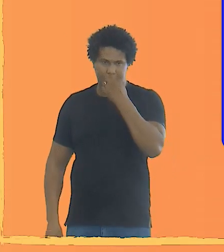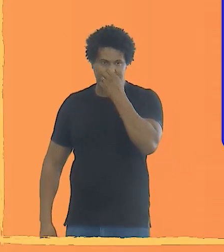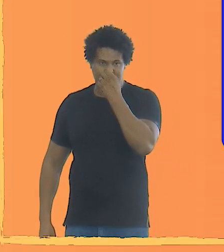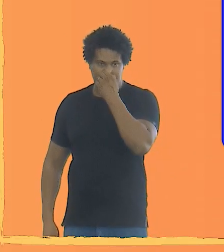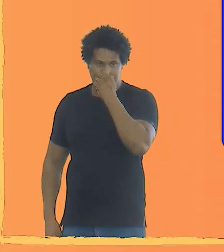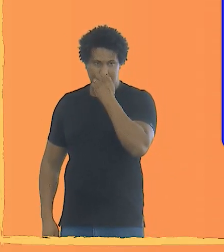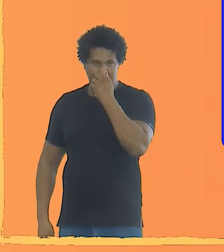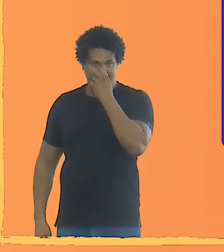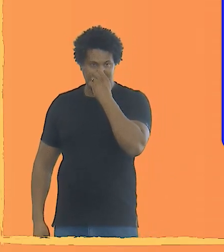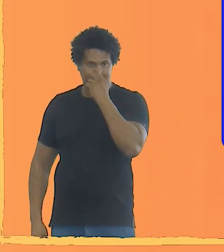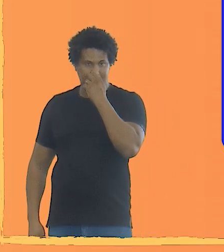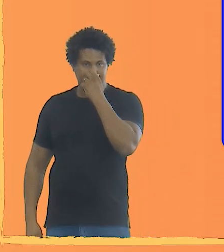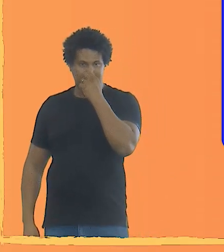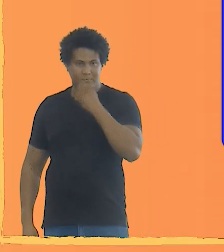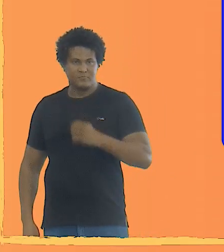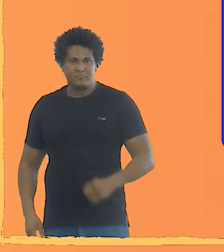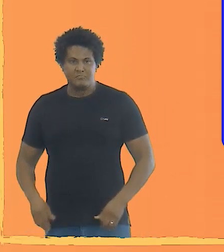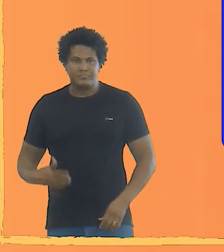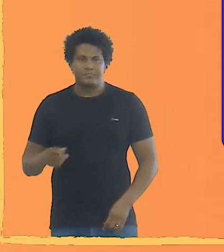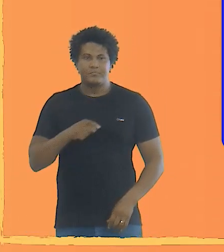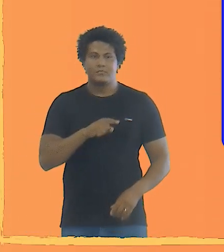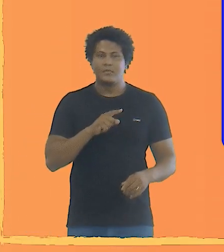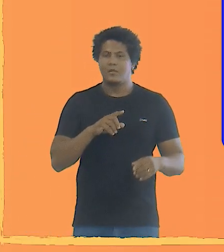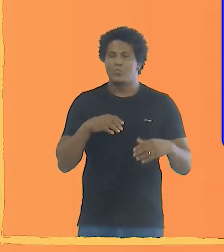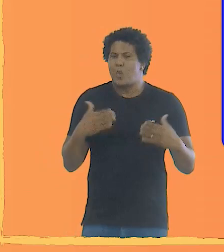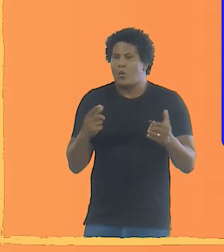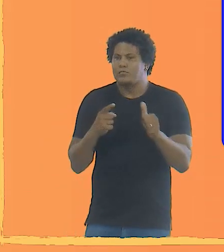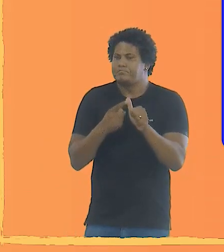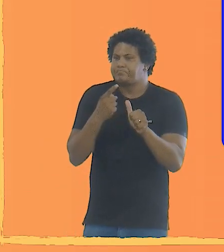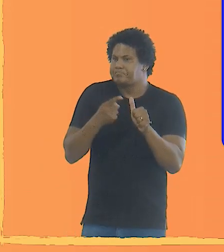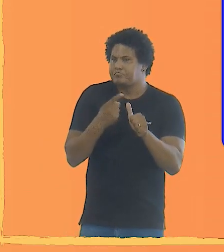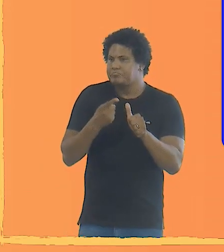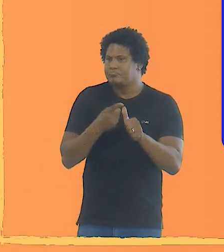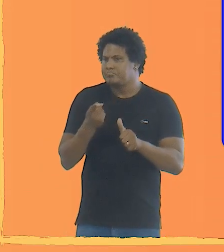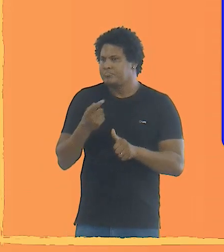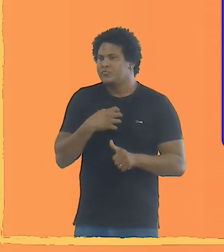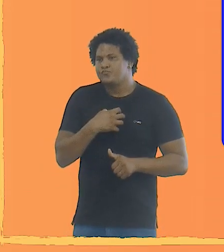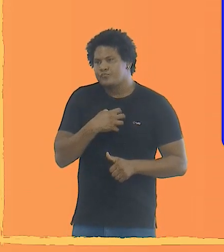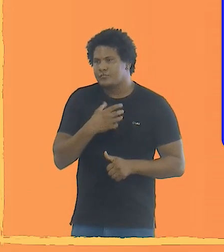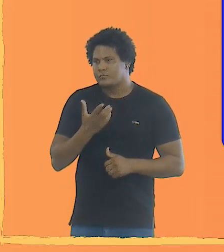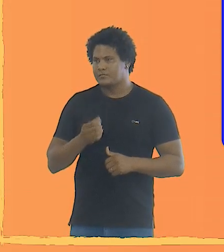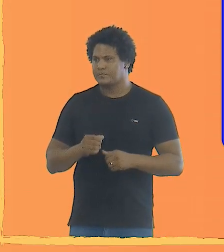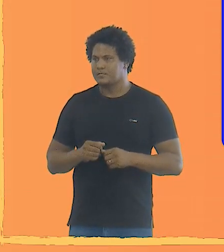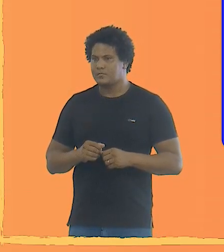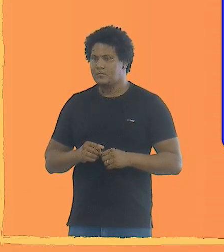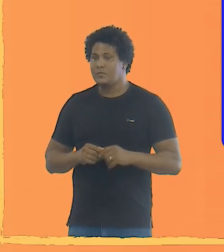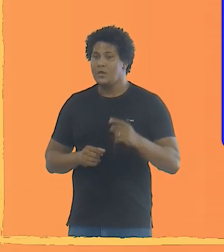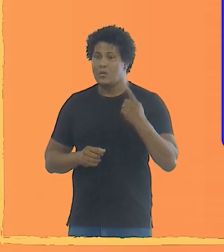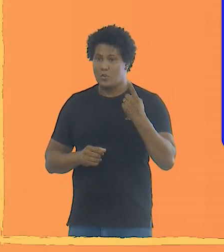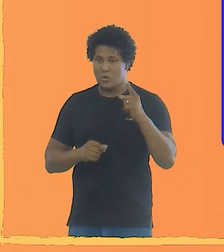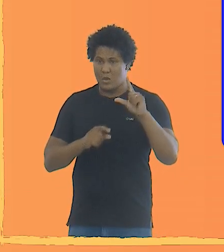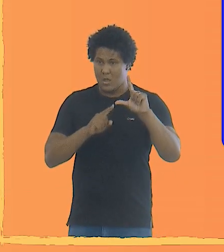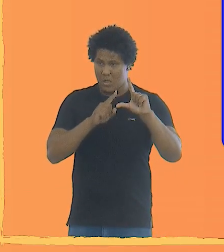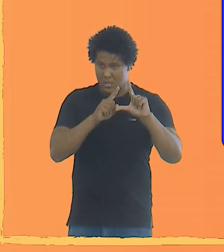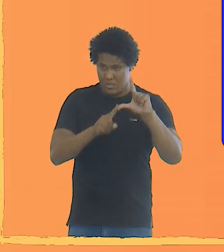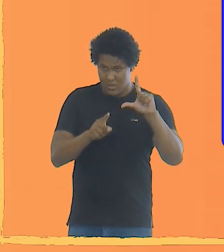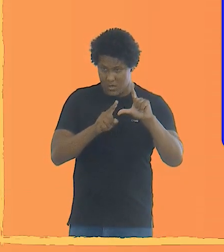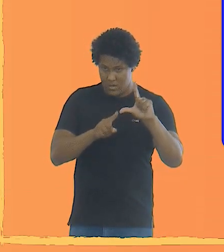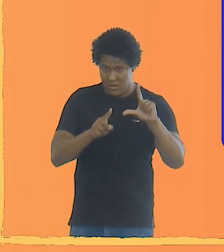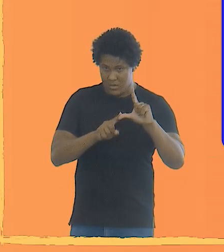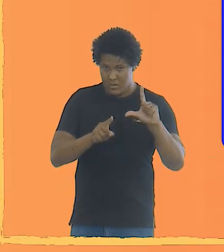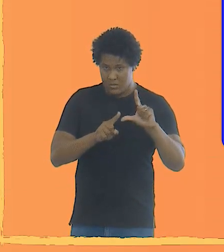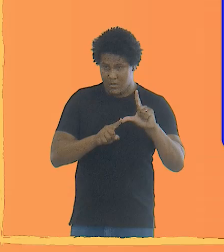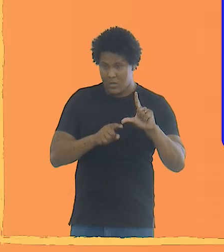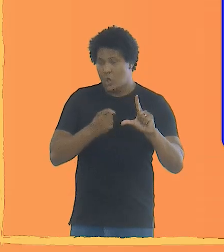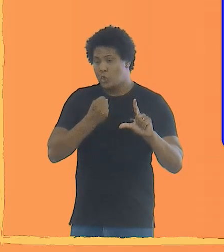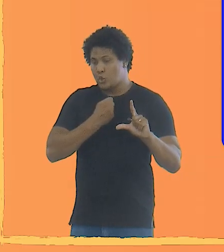primeira possibilidade? A primeira possibilidade é assim, ó, é uma letra seguida de 5 dígitos. Então o que é que eu vou fazer?